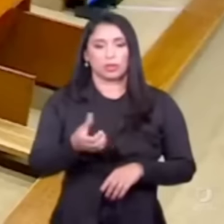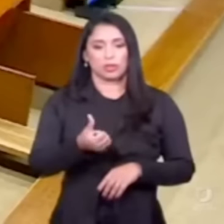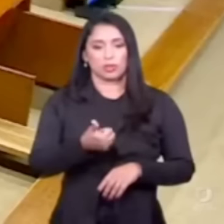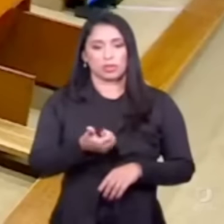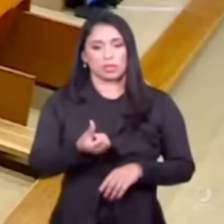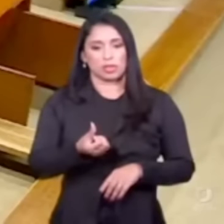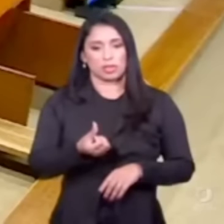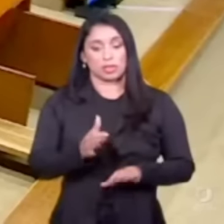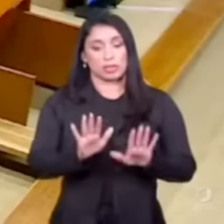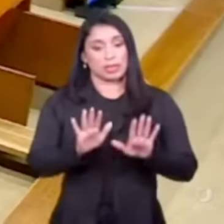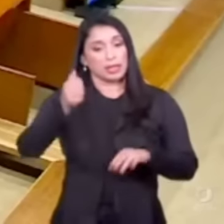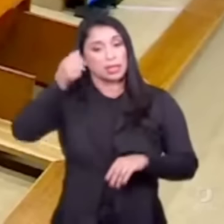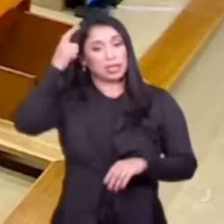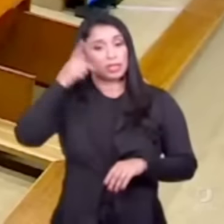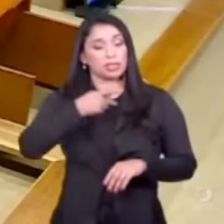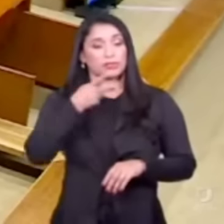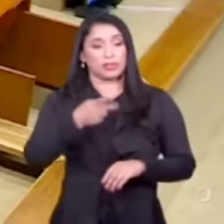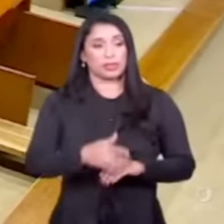É, mas eu, presidente,